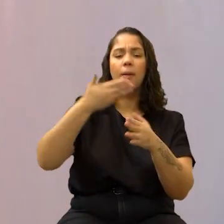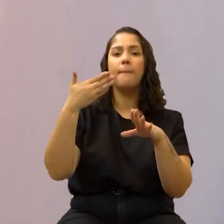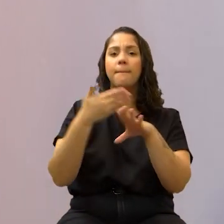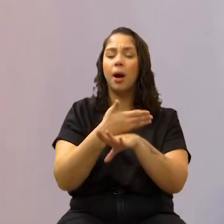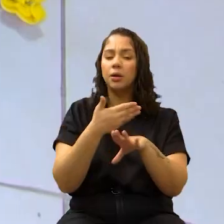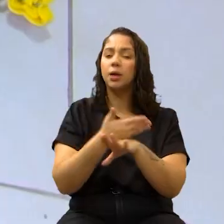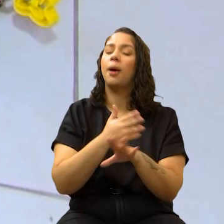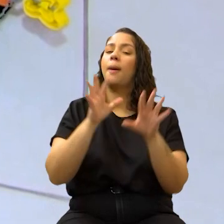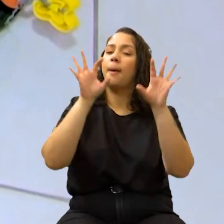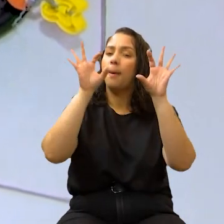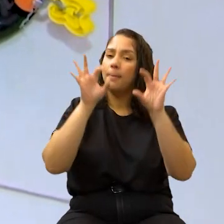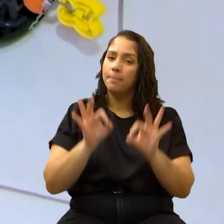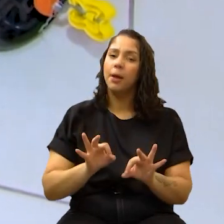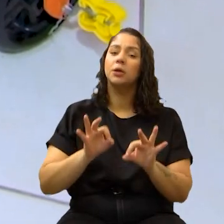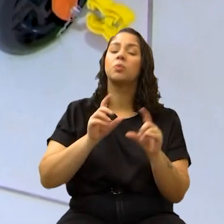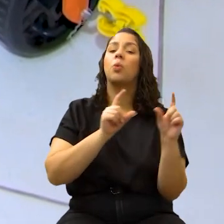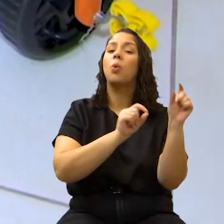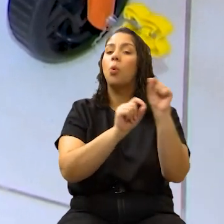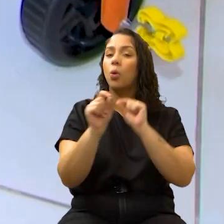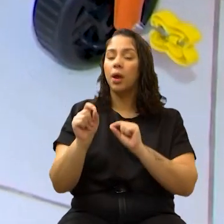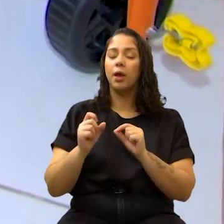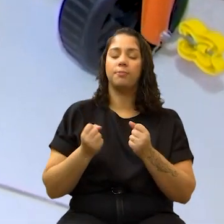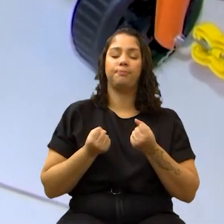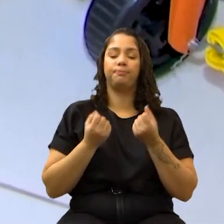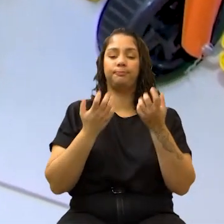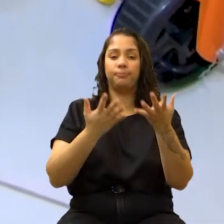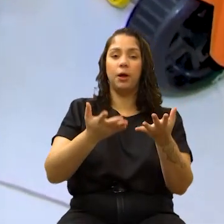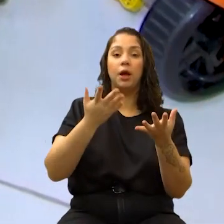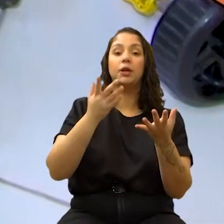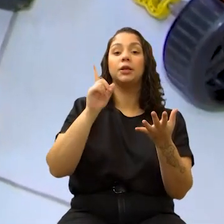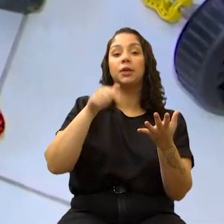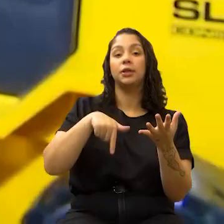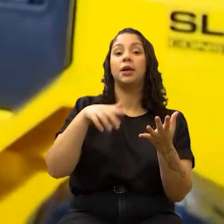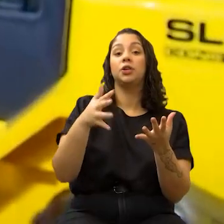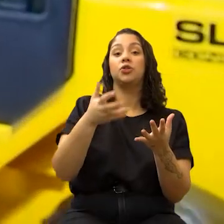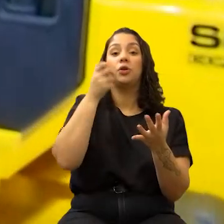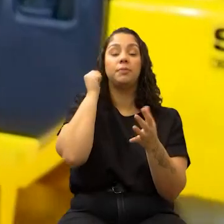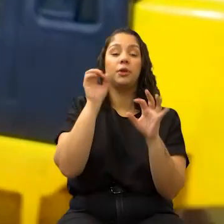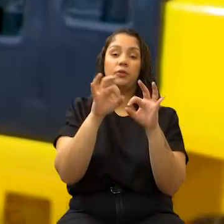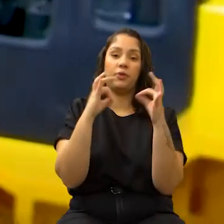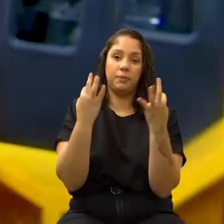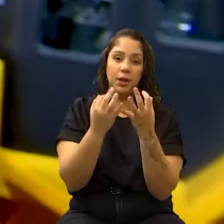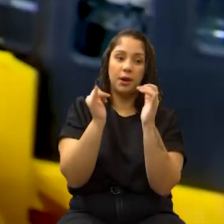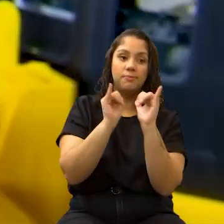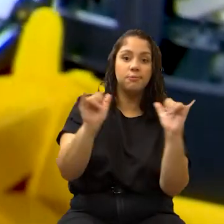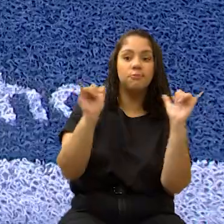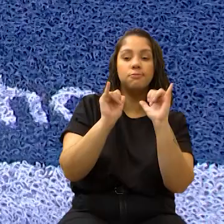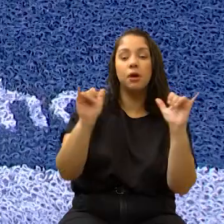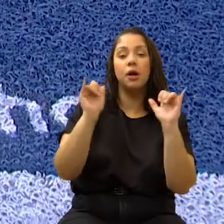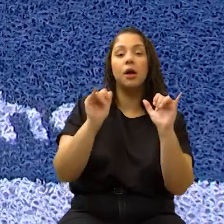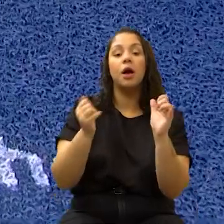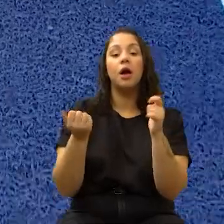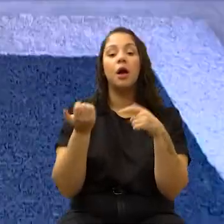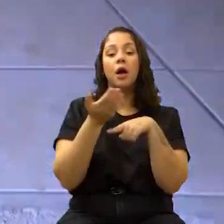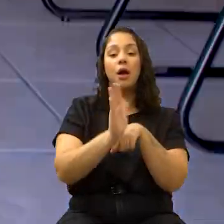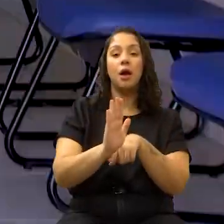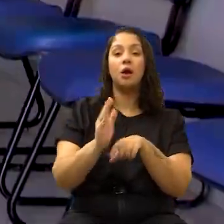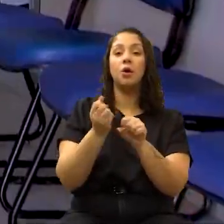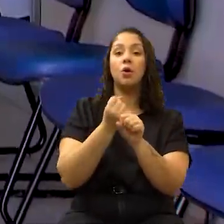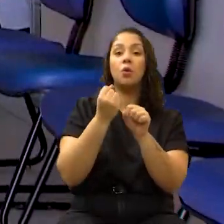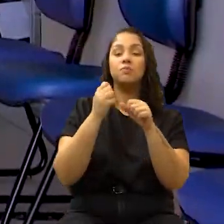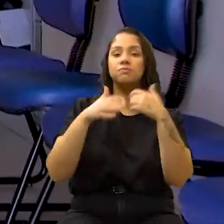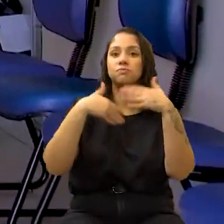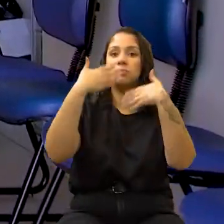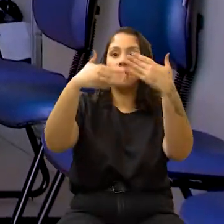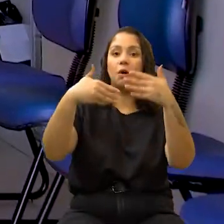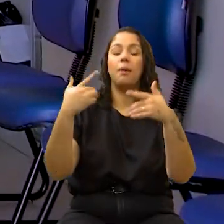processo participam ativamente da disseminação da cultura de acolhimento familiar, contribuindo na